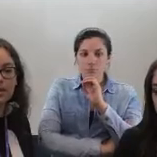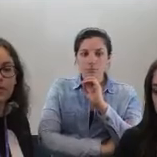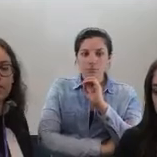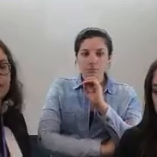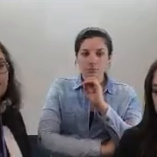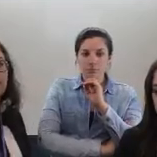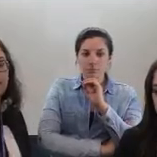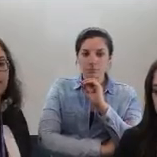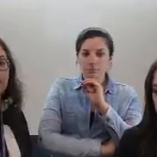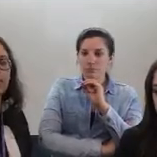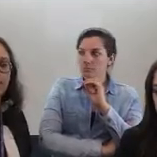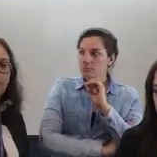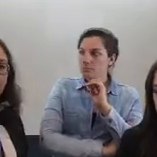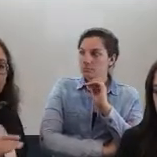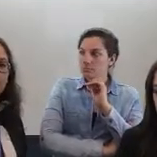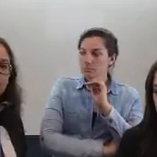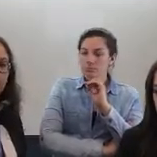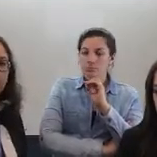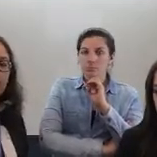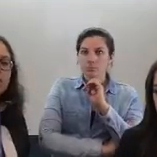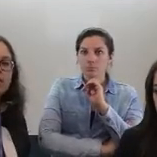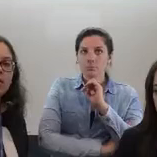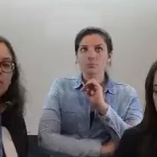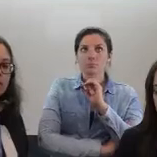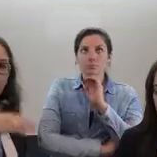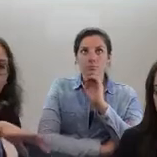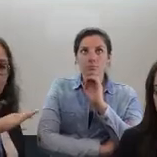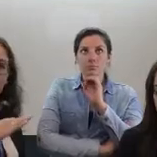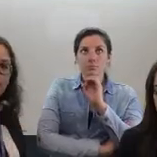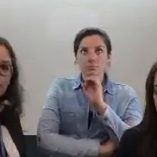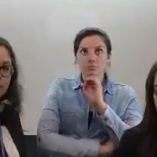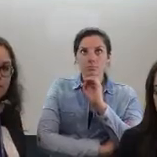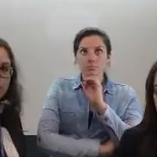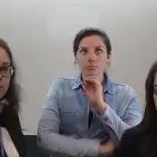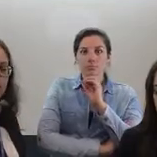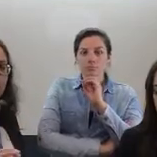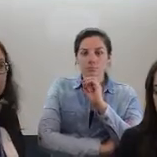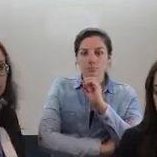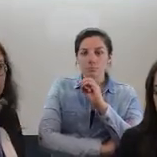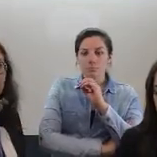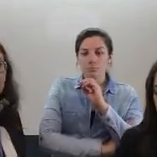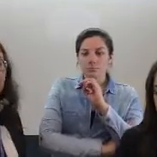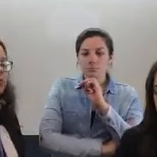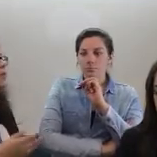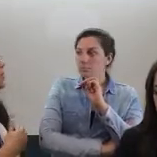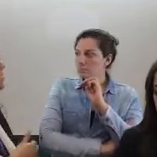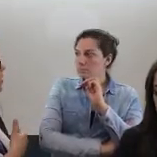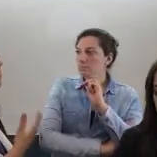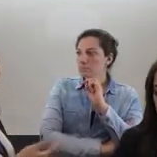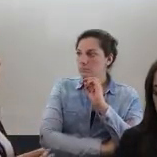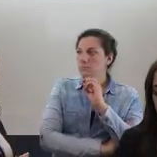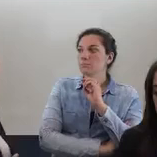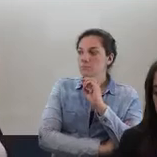é interessante vocês aprenderem, tá? Porque para a vida acadêmica de vocês vão ter que aprender. Não adianta. Os